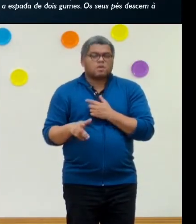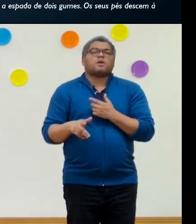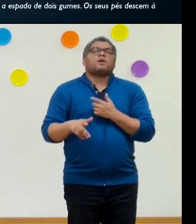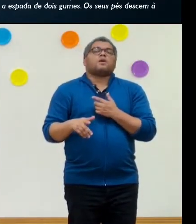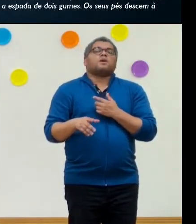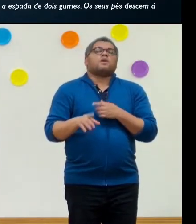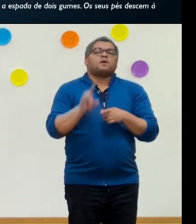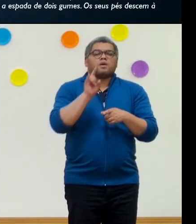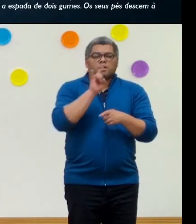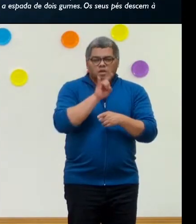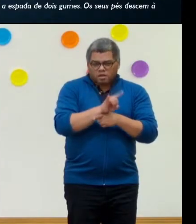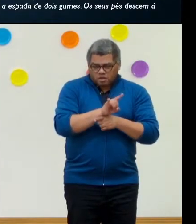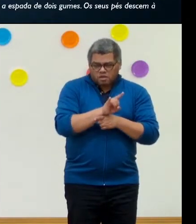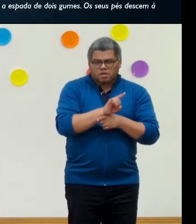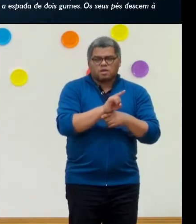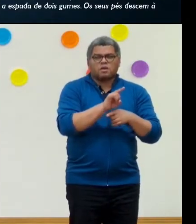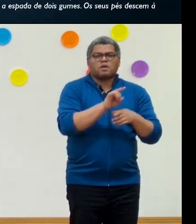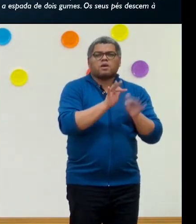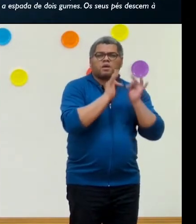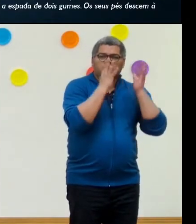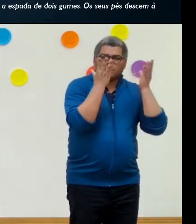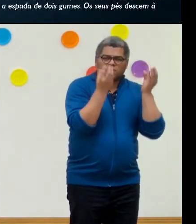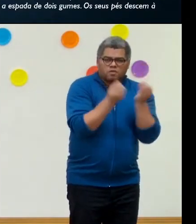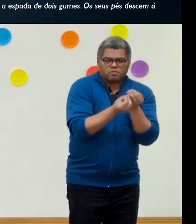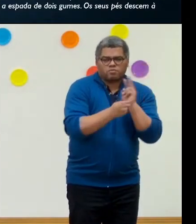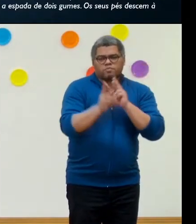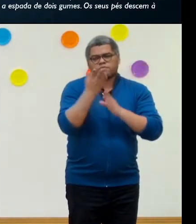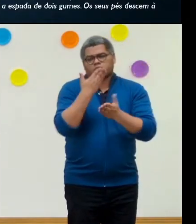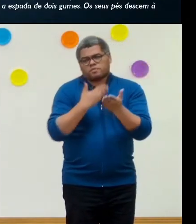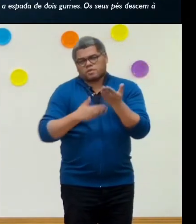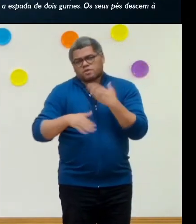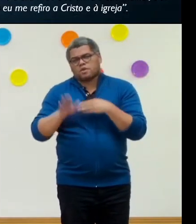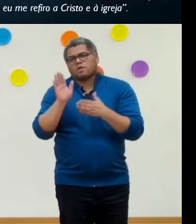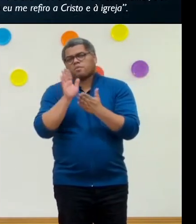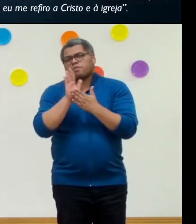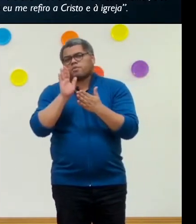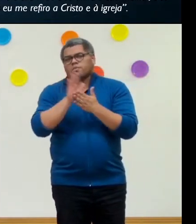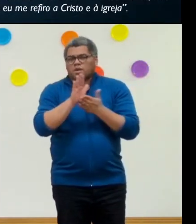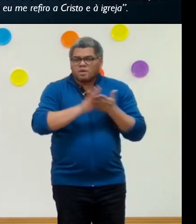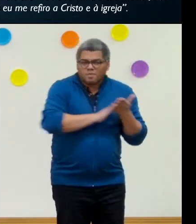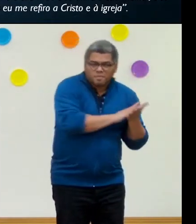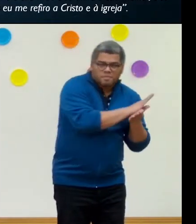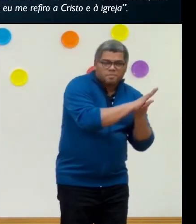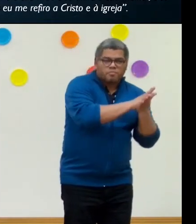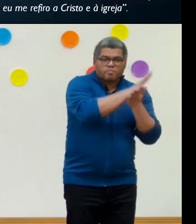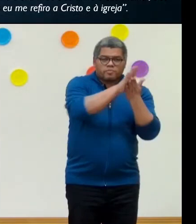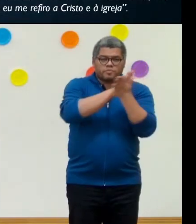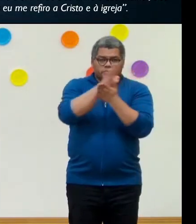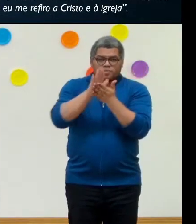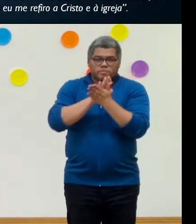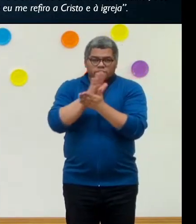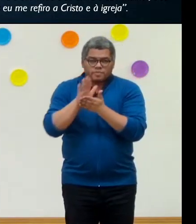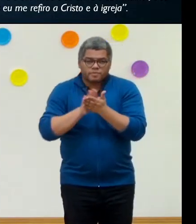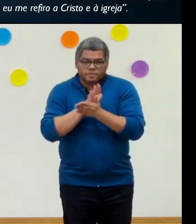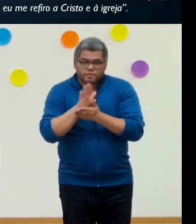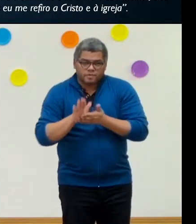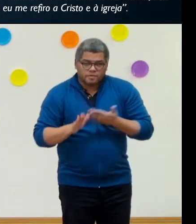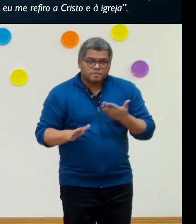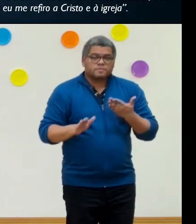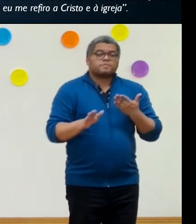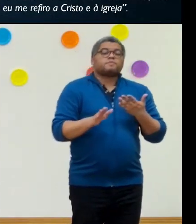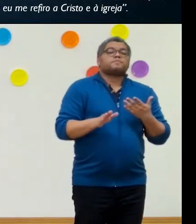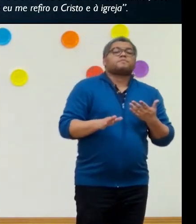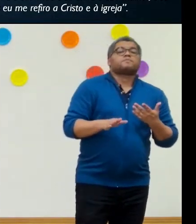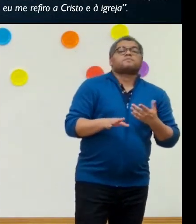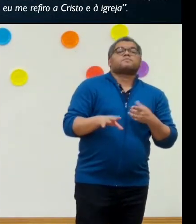confiança, promessas e relações. Ok? Adultério destrói a maior oportunidade de imitação de